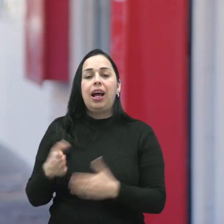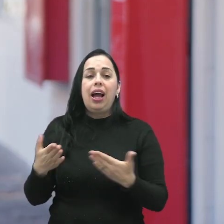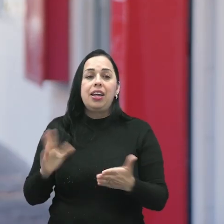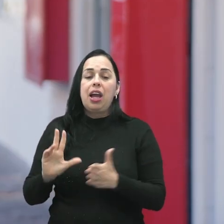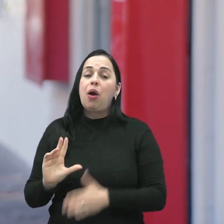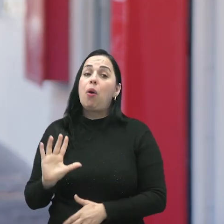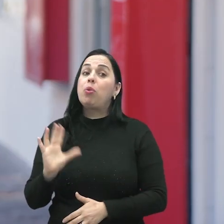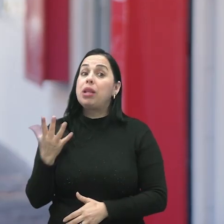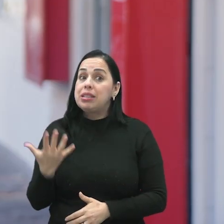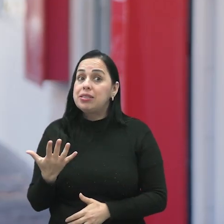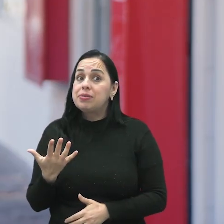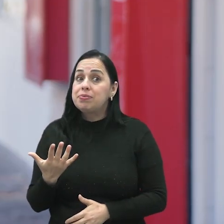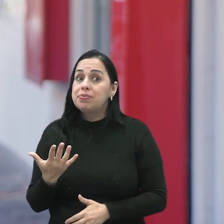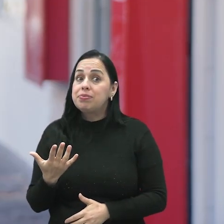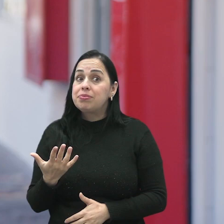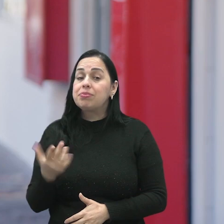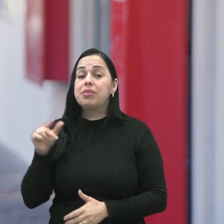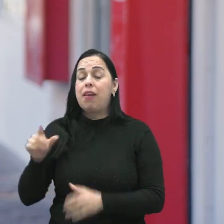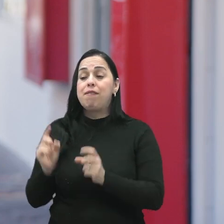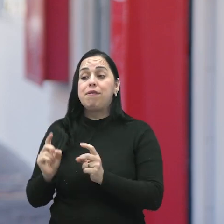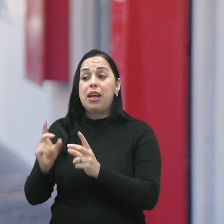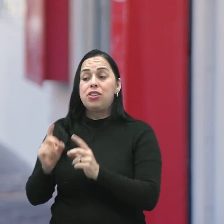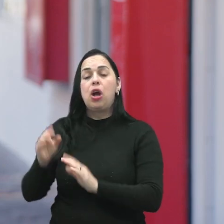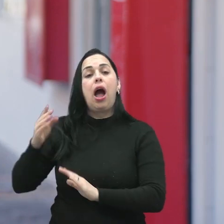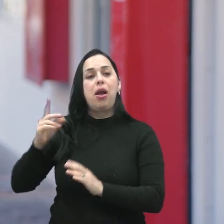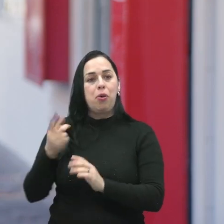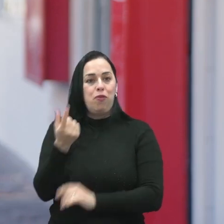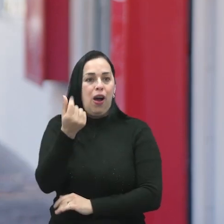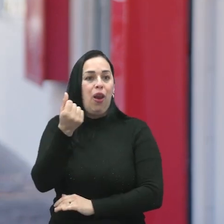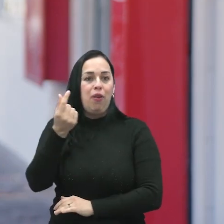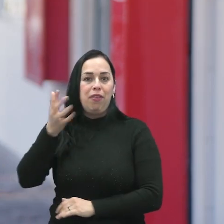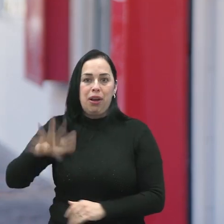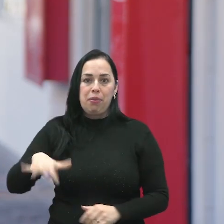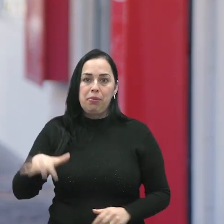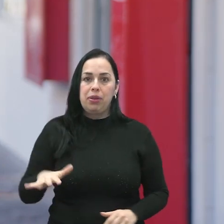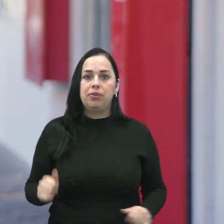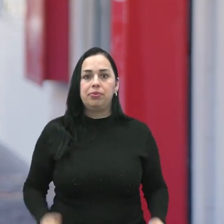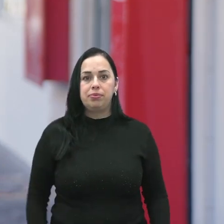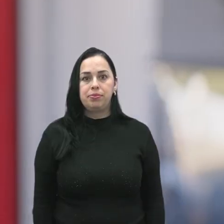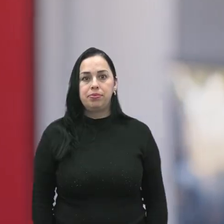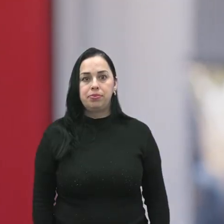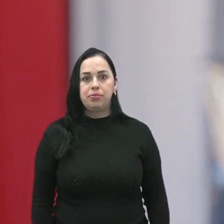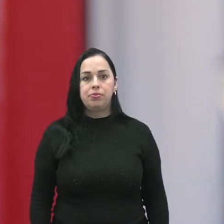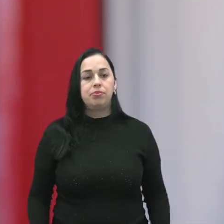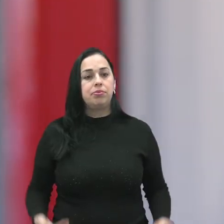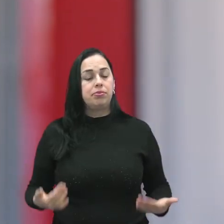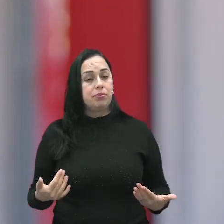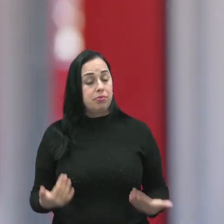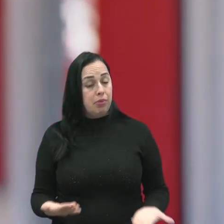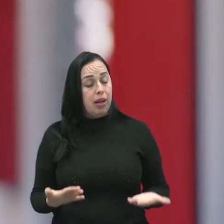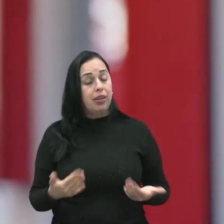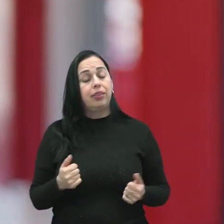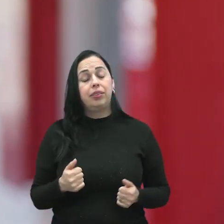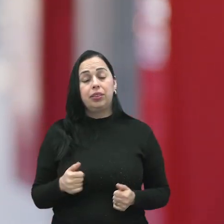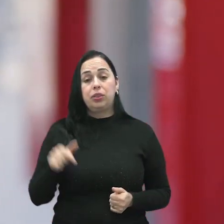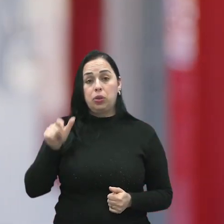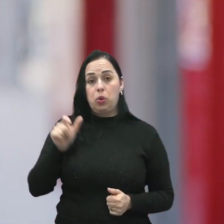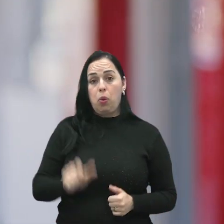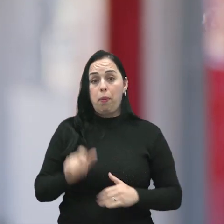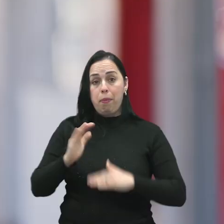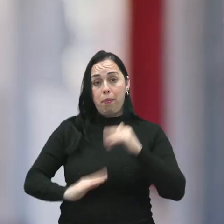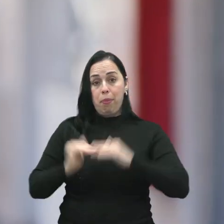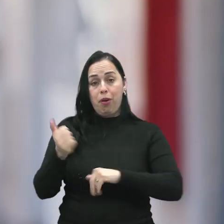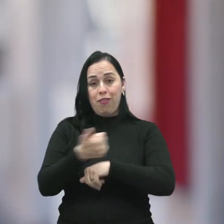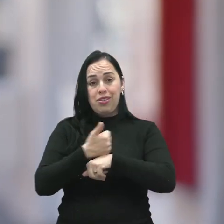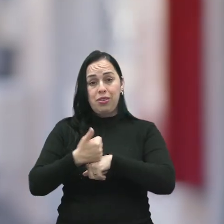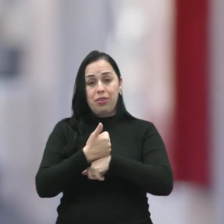oferta e da procura, uma oferta maior, o preço vai cair, teoricamente. No entanto, o economista